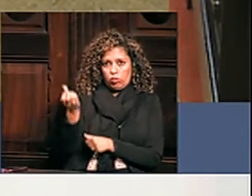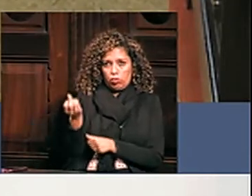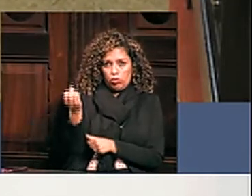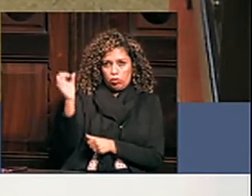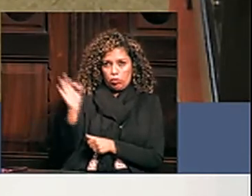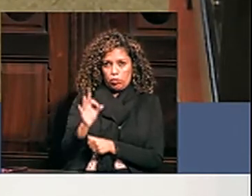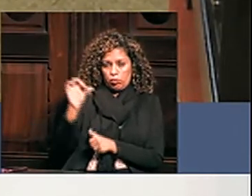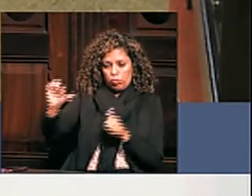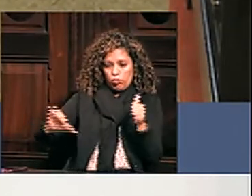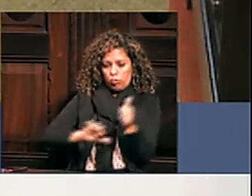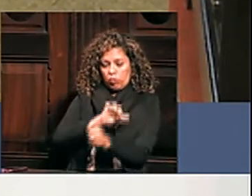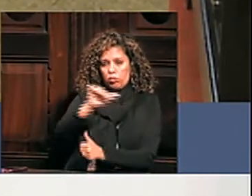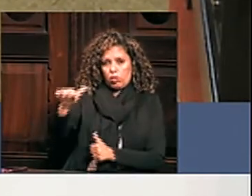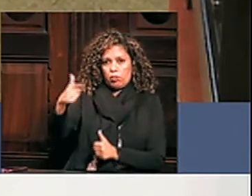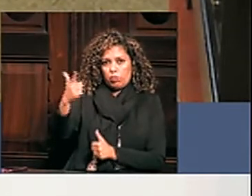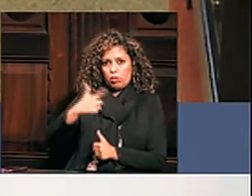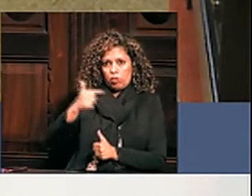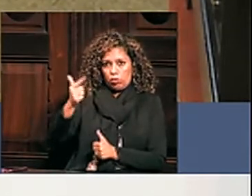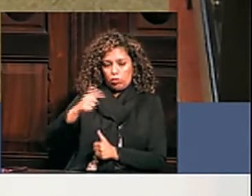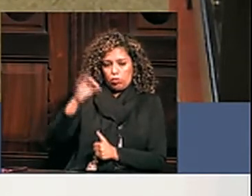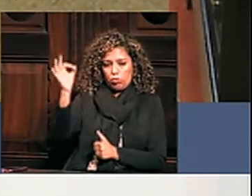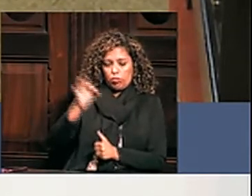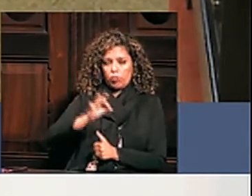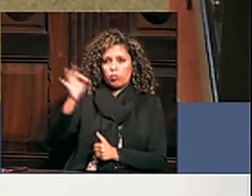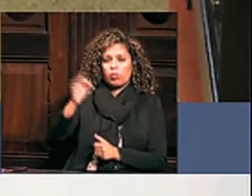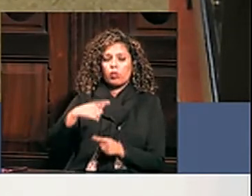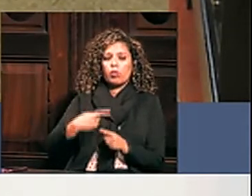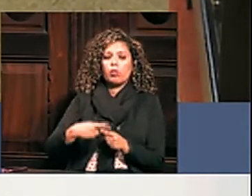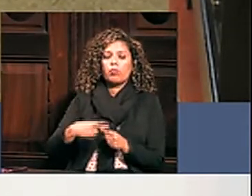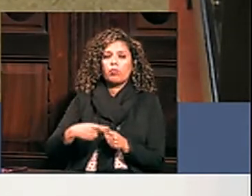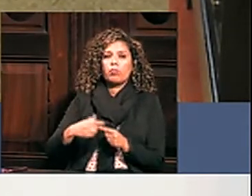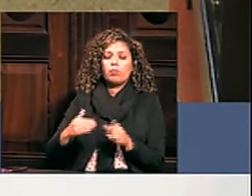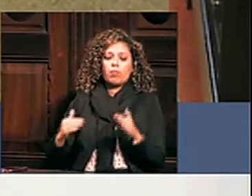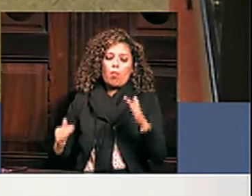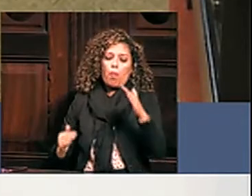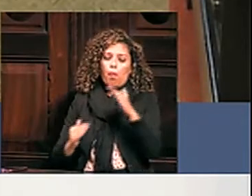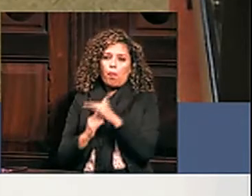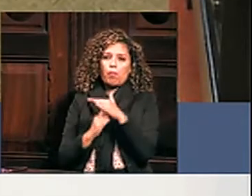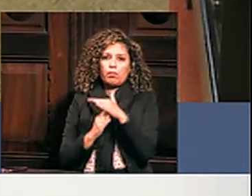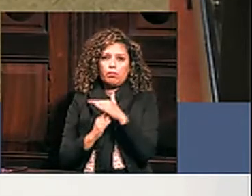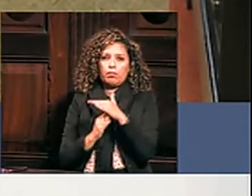E por que 12%? Porque é o patamar